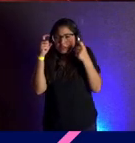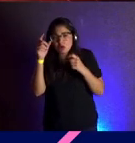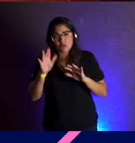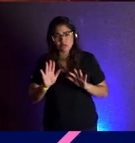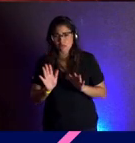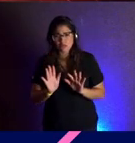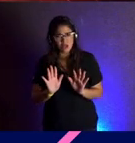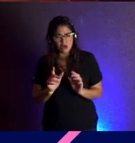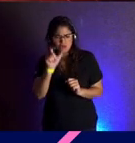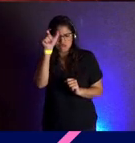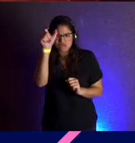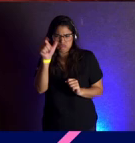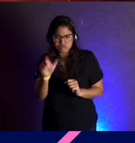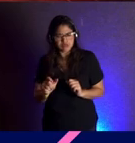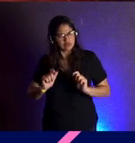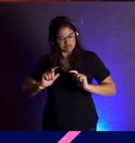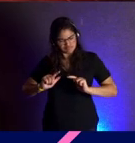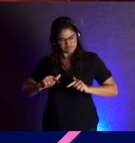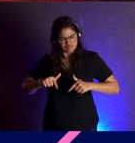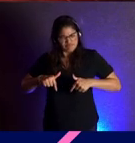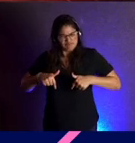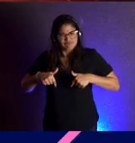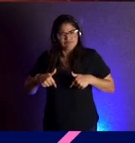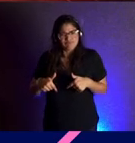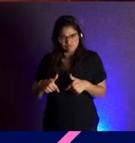pessoa poder reagir. Então,